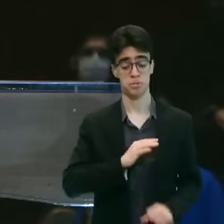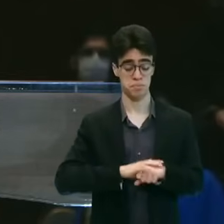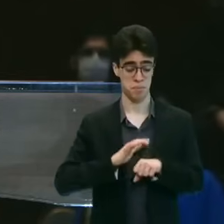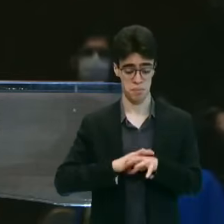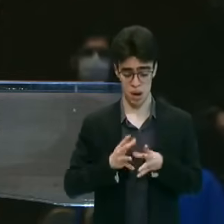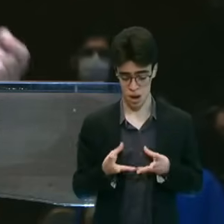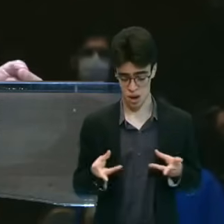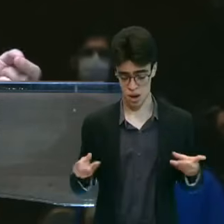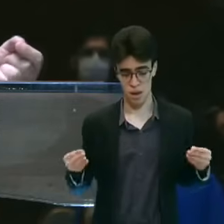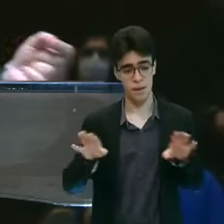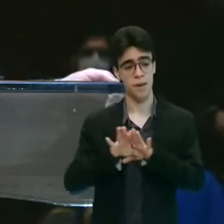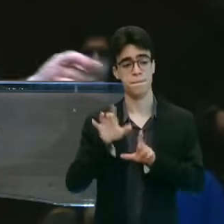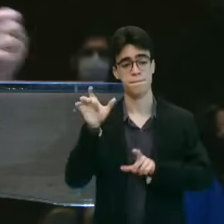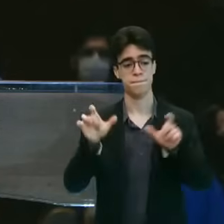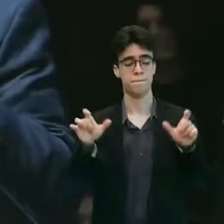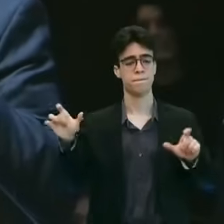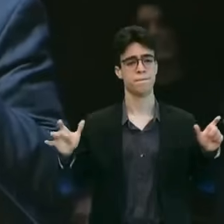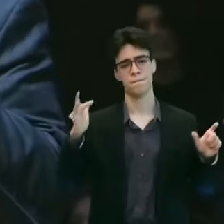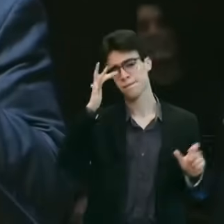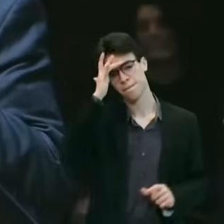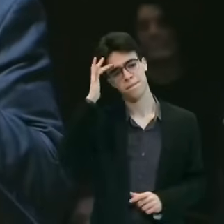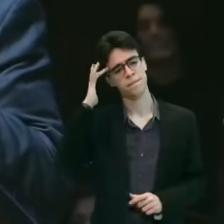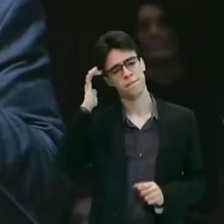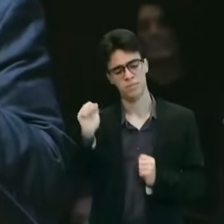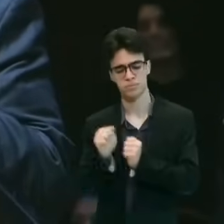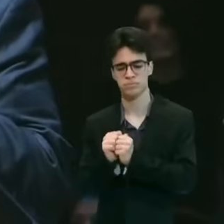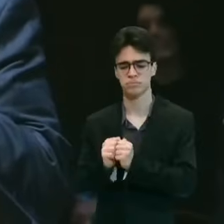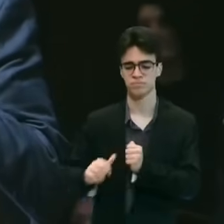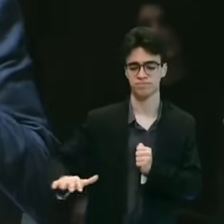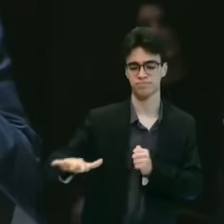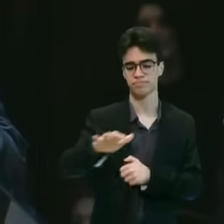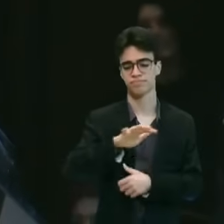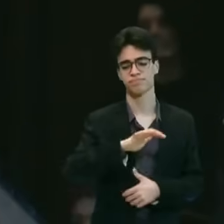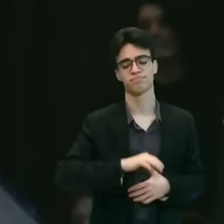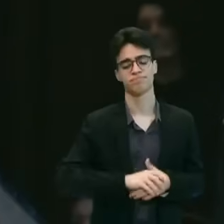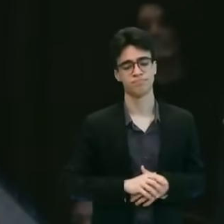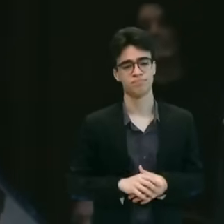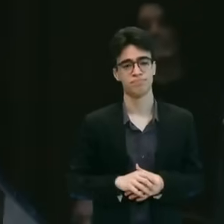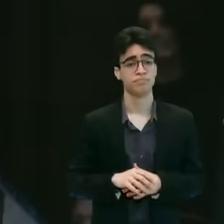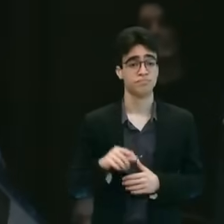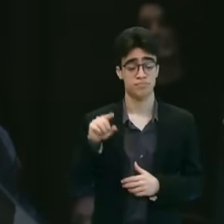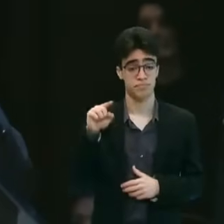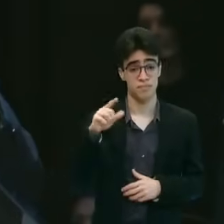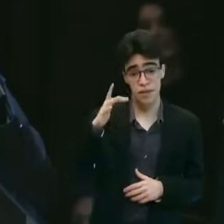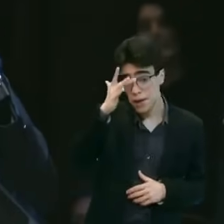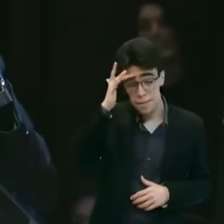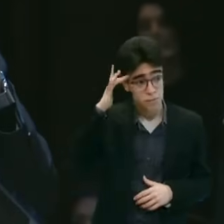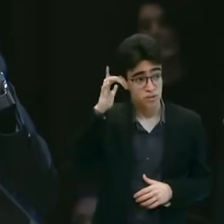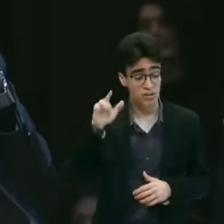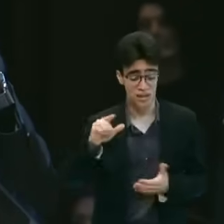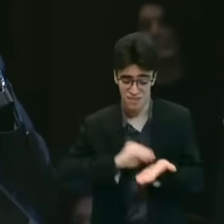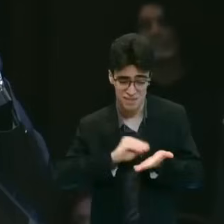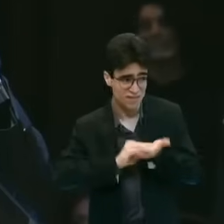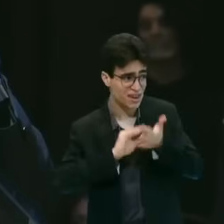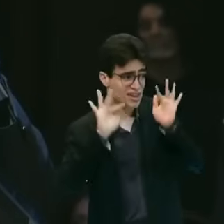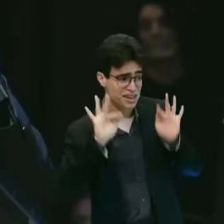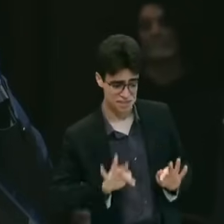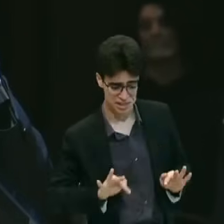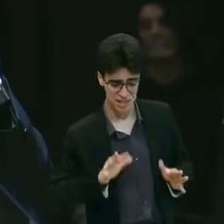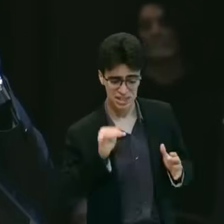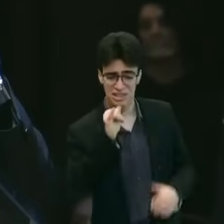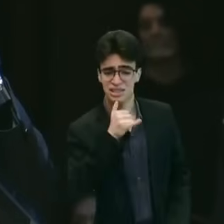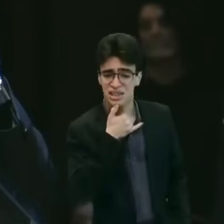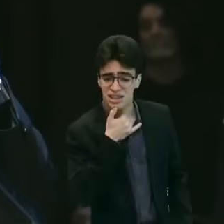como as pessoas que nos amam, que estão à nossa volta. E sabe, essa pessoa infeliz, ela se torna